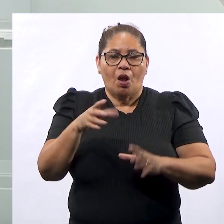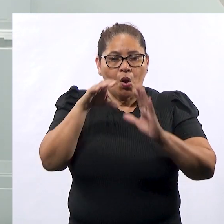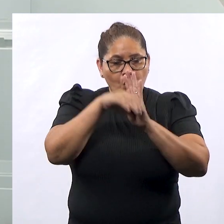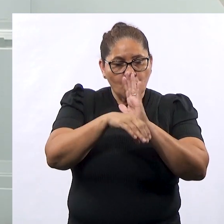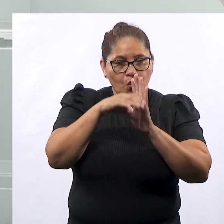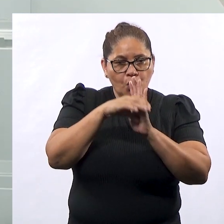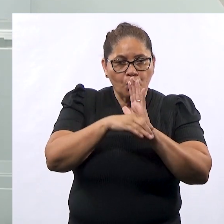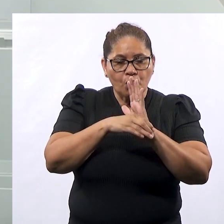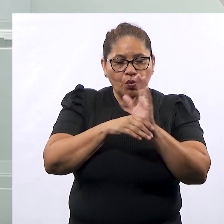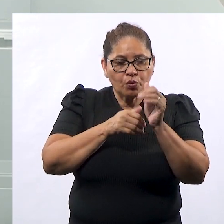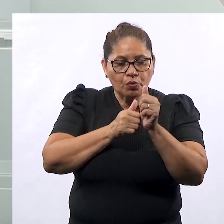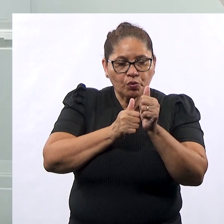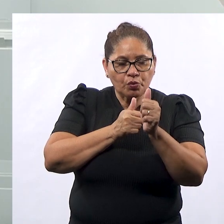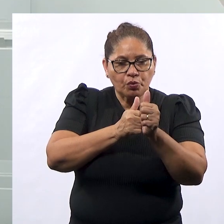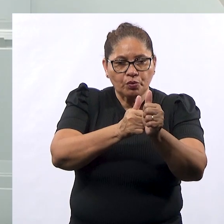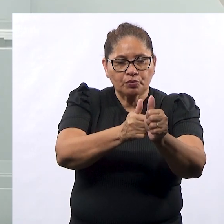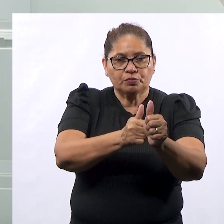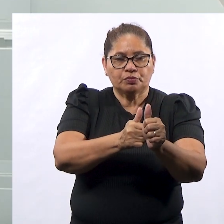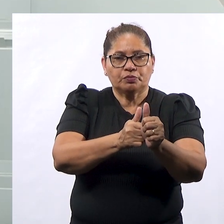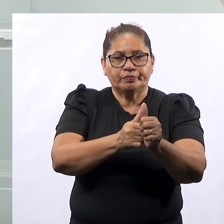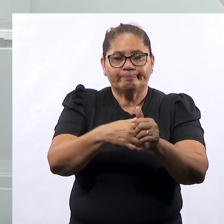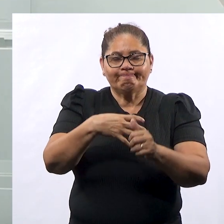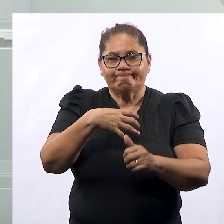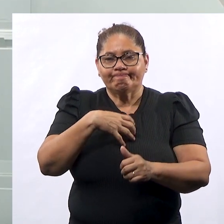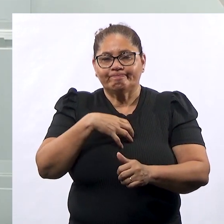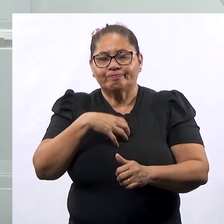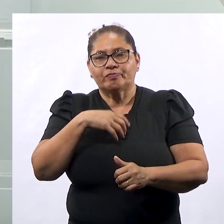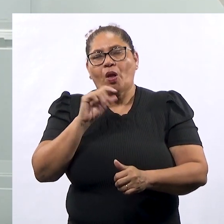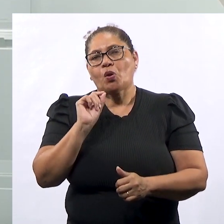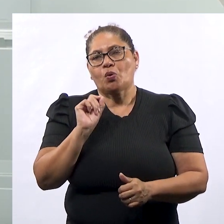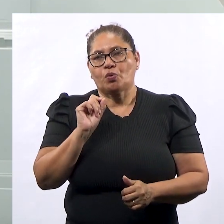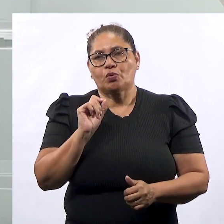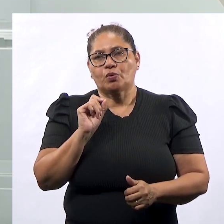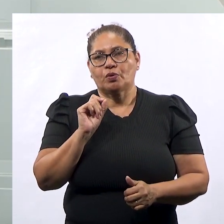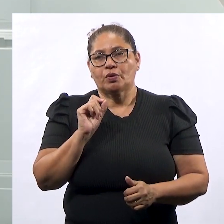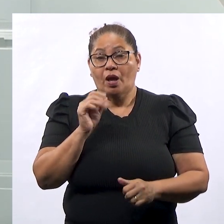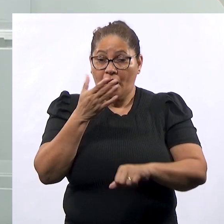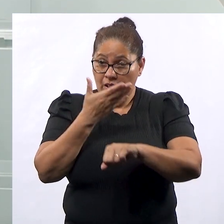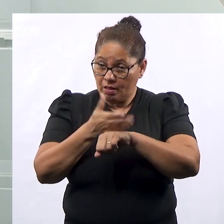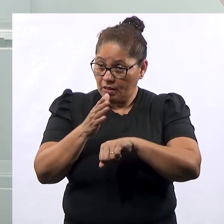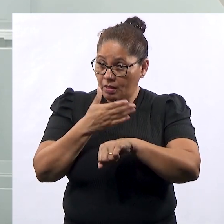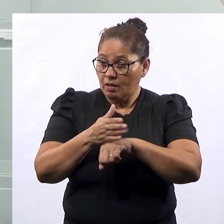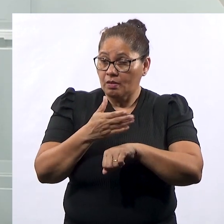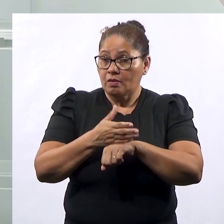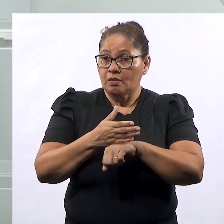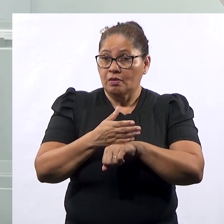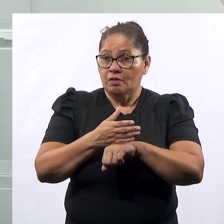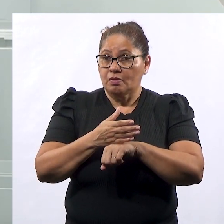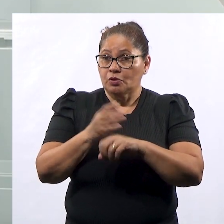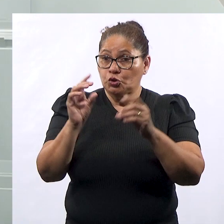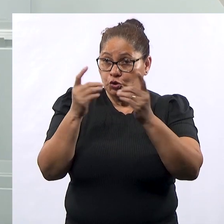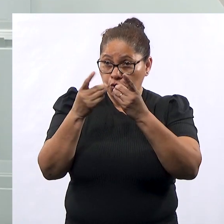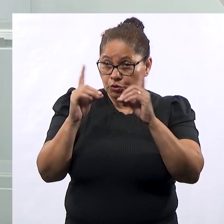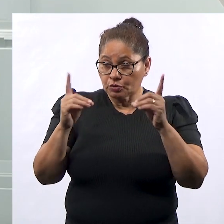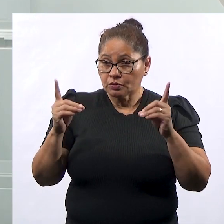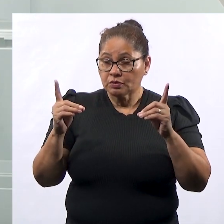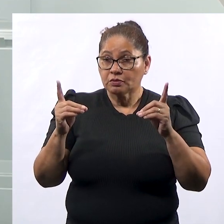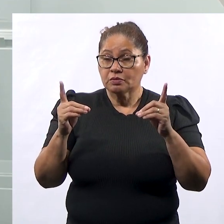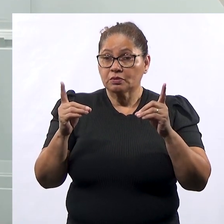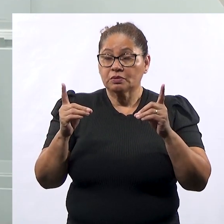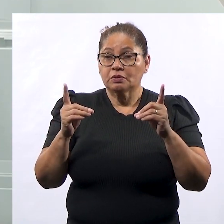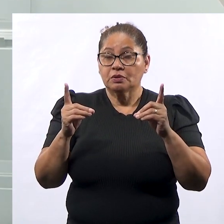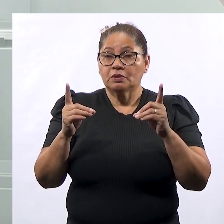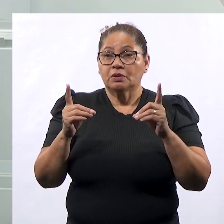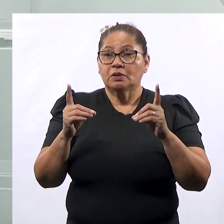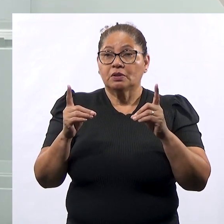pedagógicas, o conceito de acompanhar. Acompanhar no sentido de que ela é uma prática didática em que